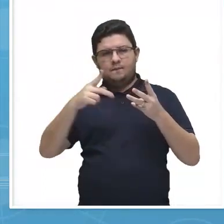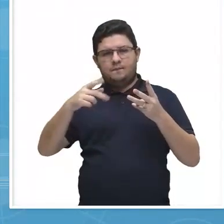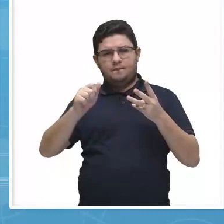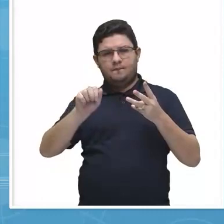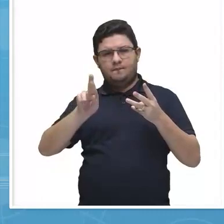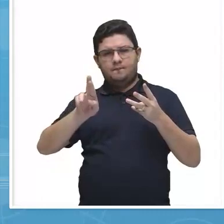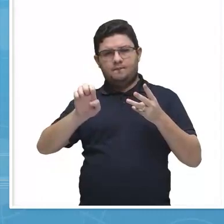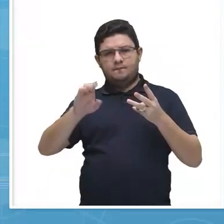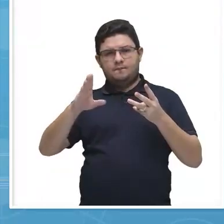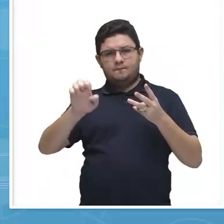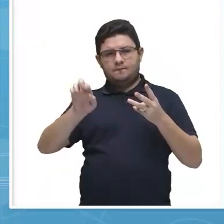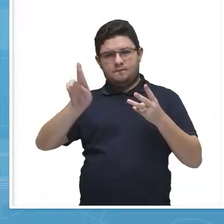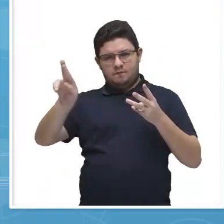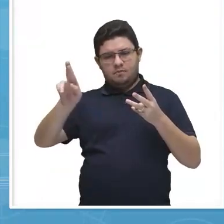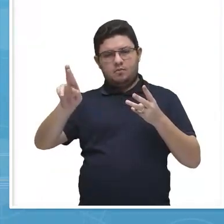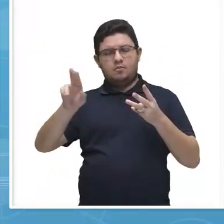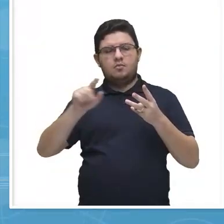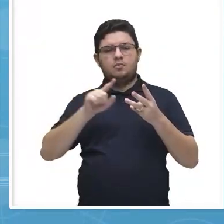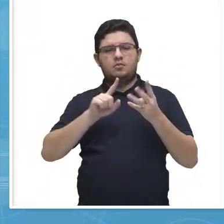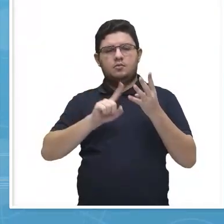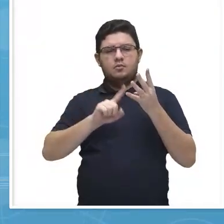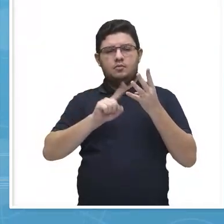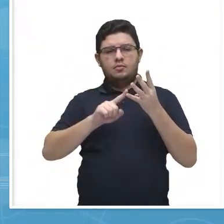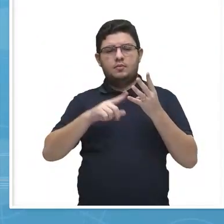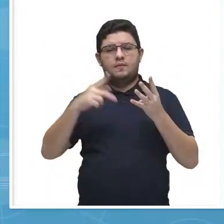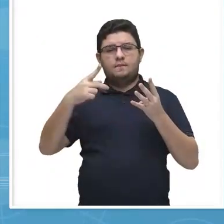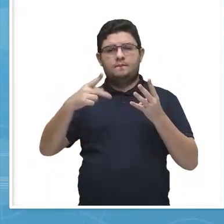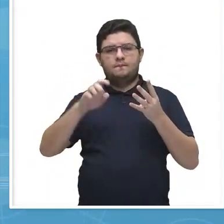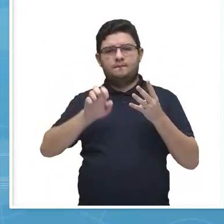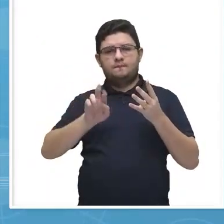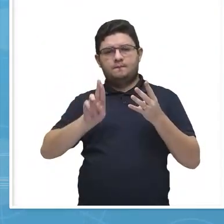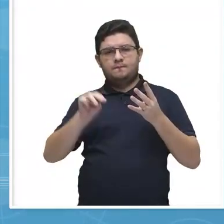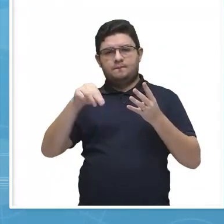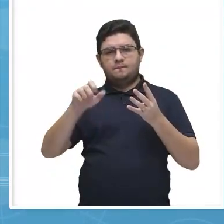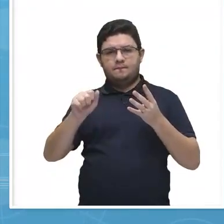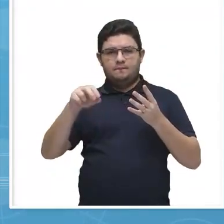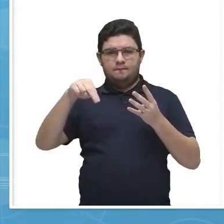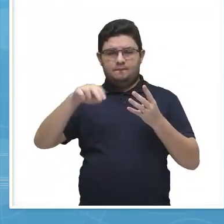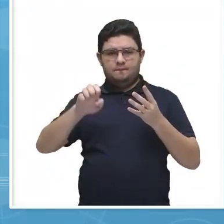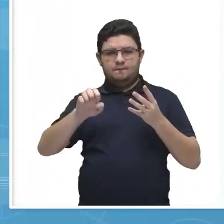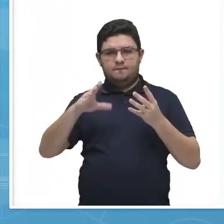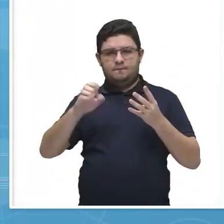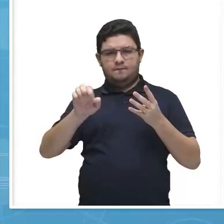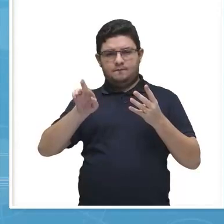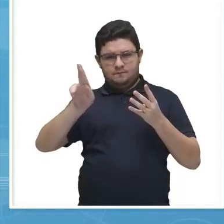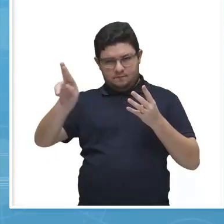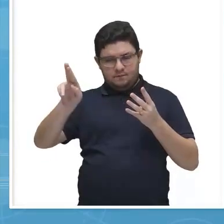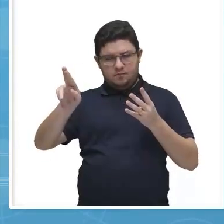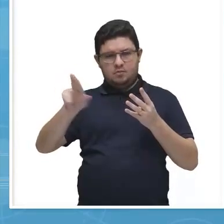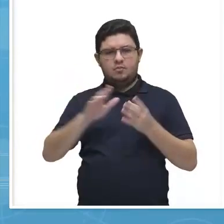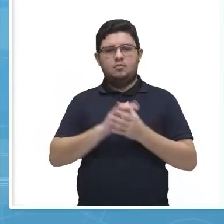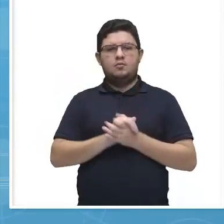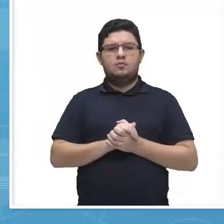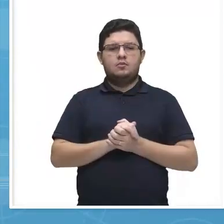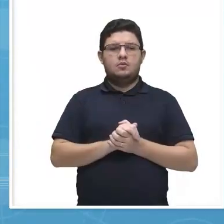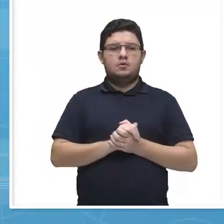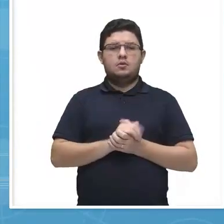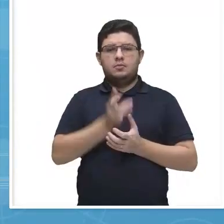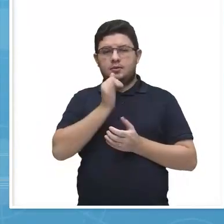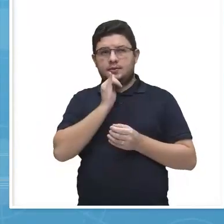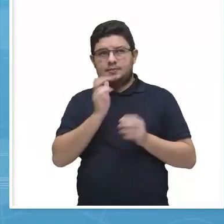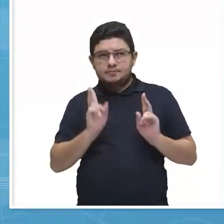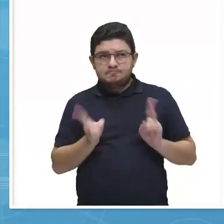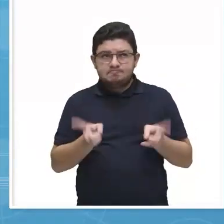ele indica o quê? Aparência de estado. O verbo permanecer, né? Continuação de estado, né? A professora